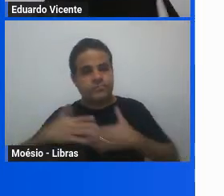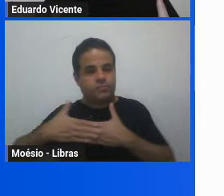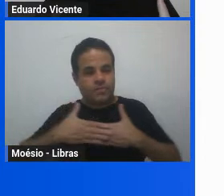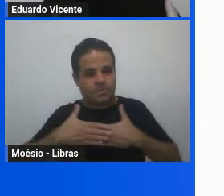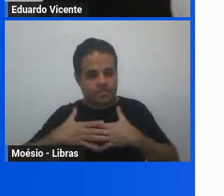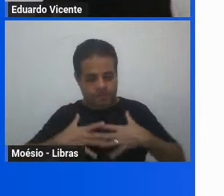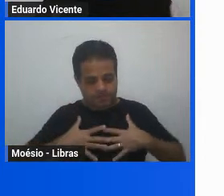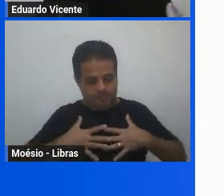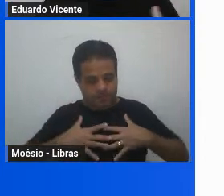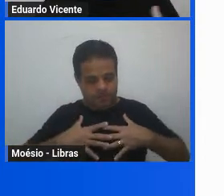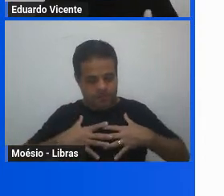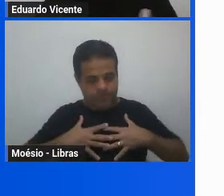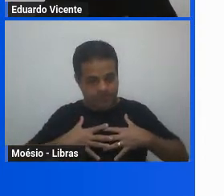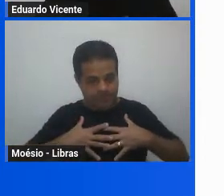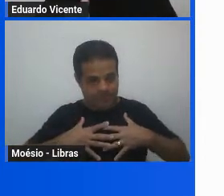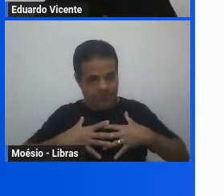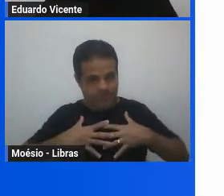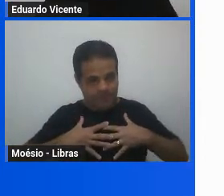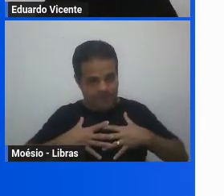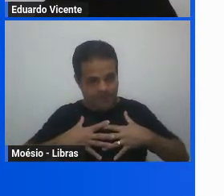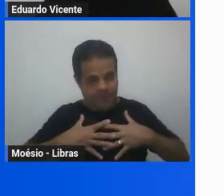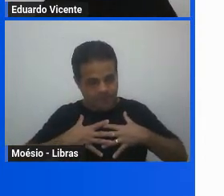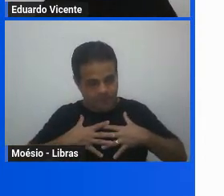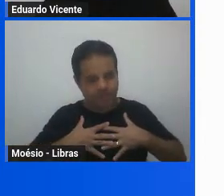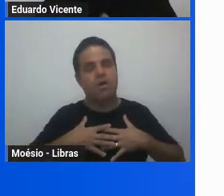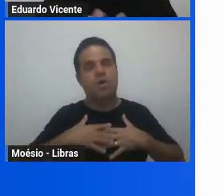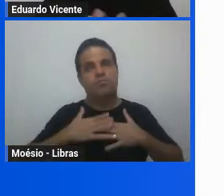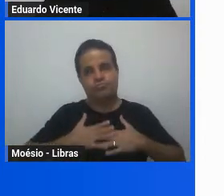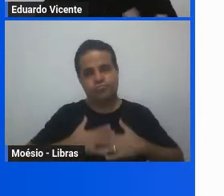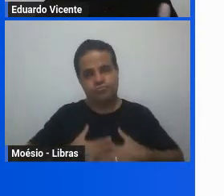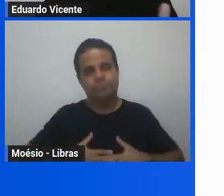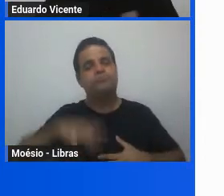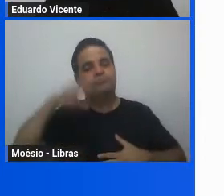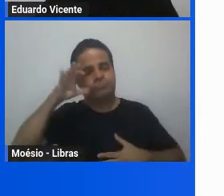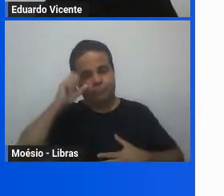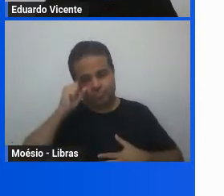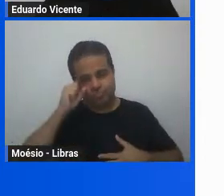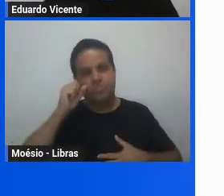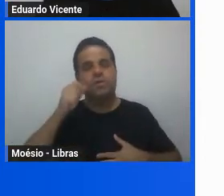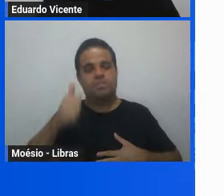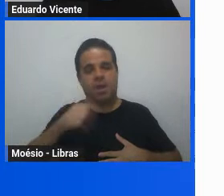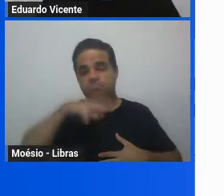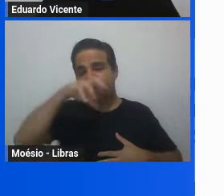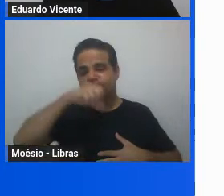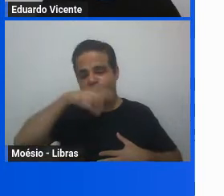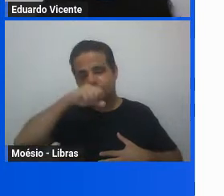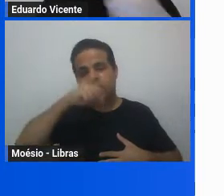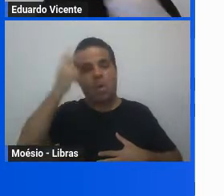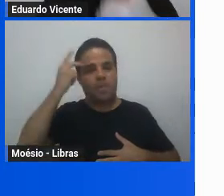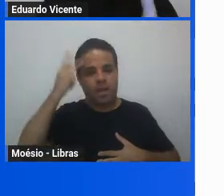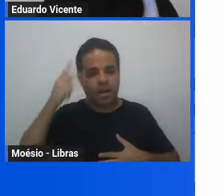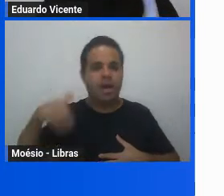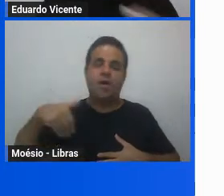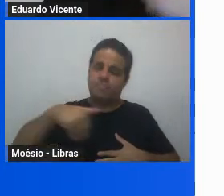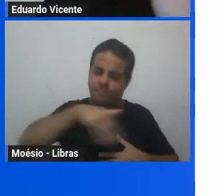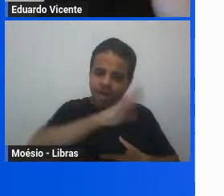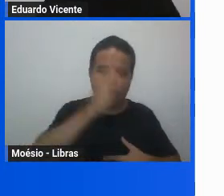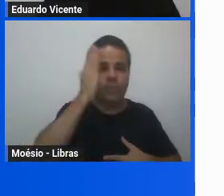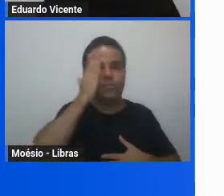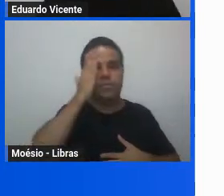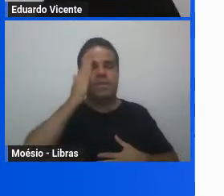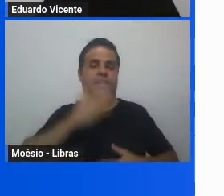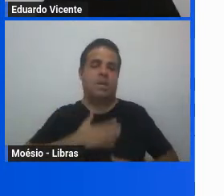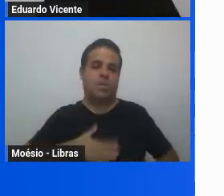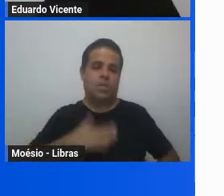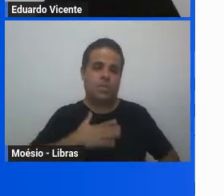desce, sobe e desce. Assim a gente vai dormir um pouco mais tranquilo, né? Tendo certeza que está tudo certo, está